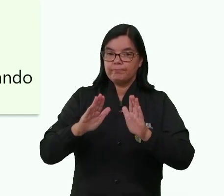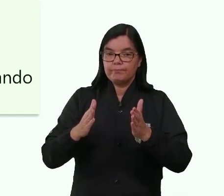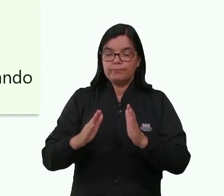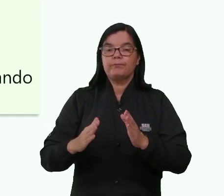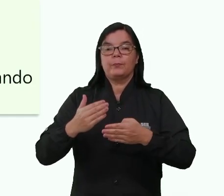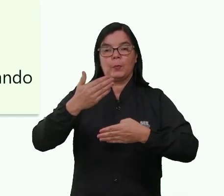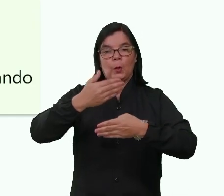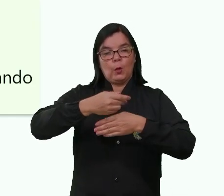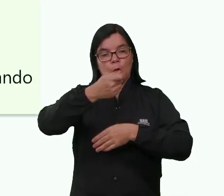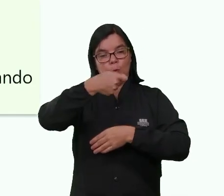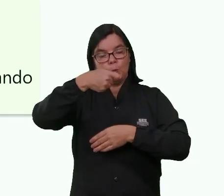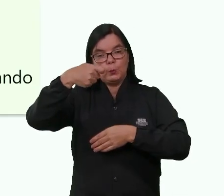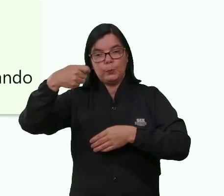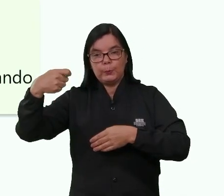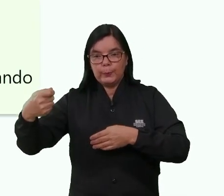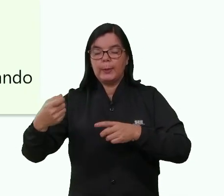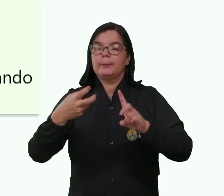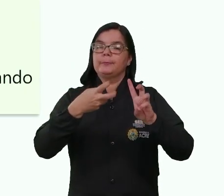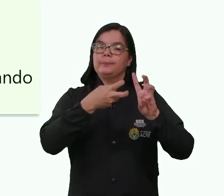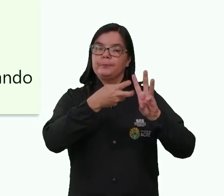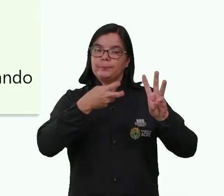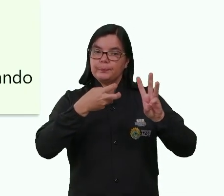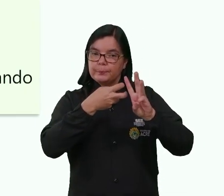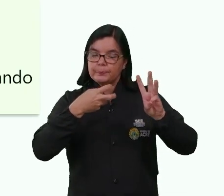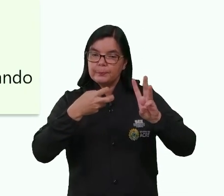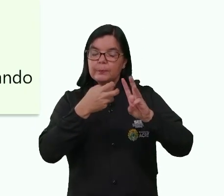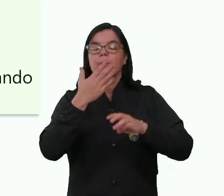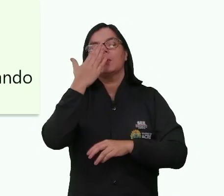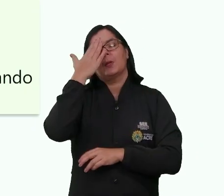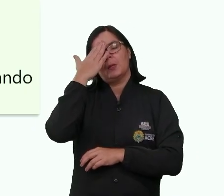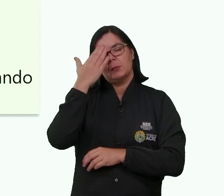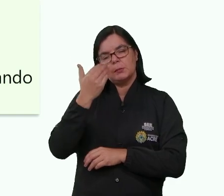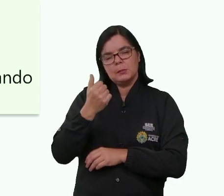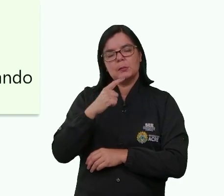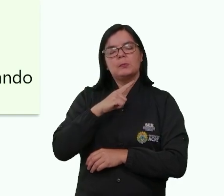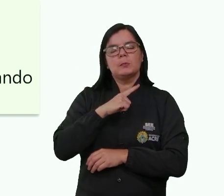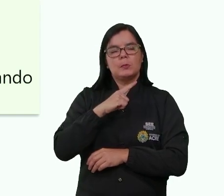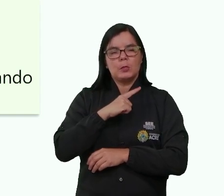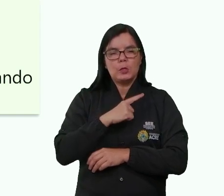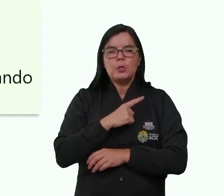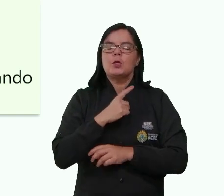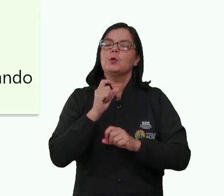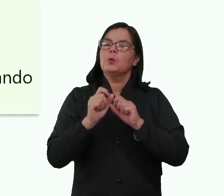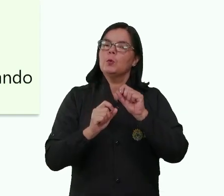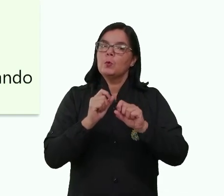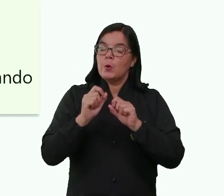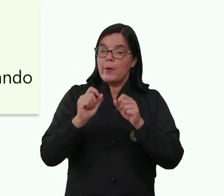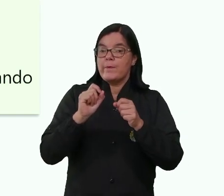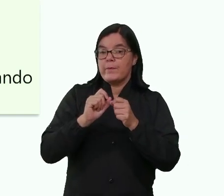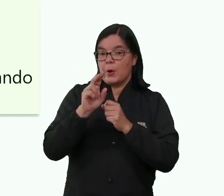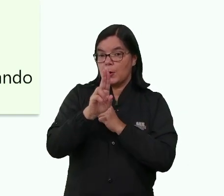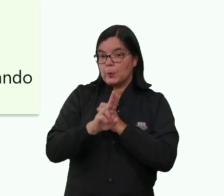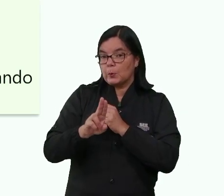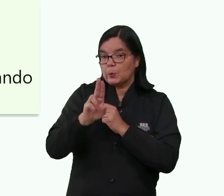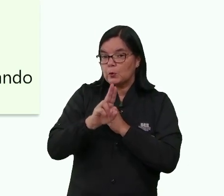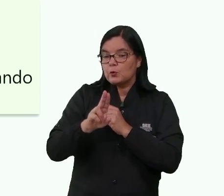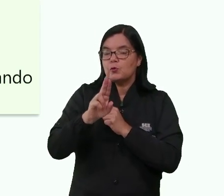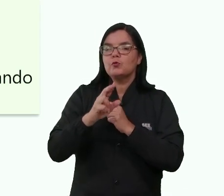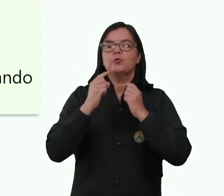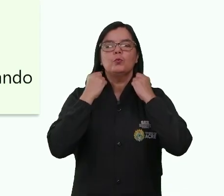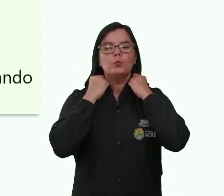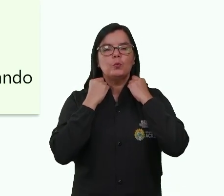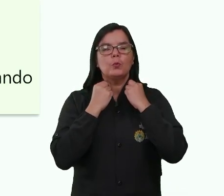artesanato e grafismos indígenas, né, nós sabemos que os indígenas, eles fazem o uso de